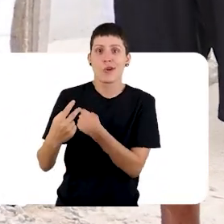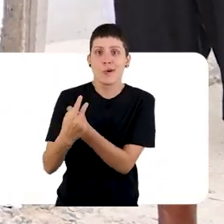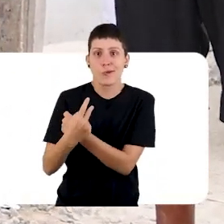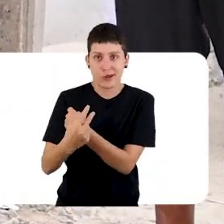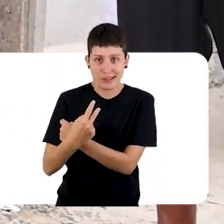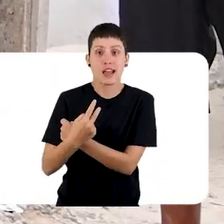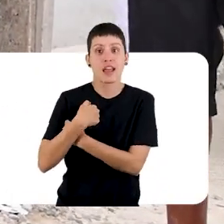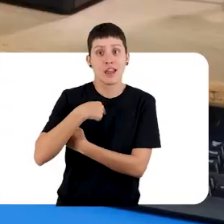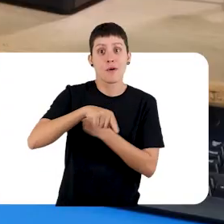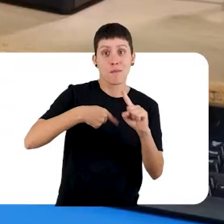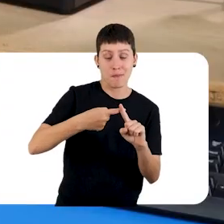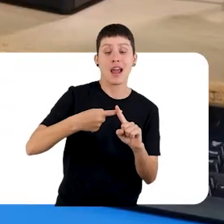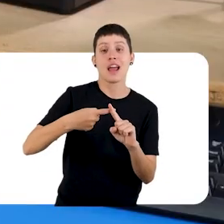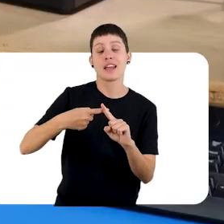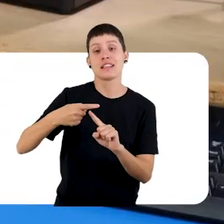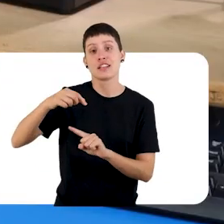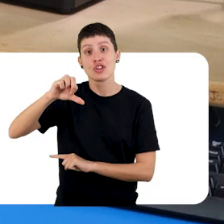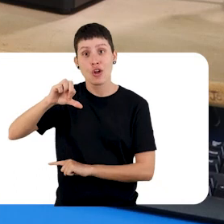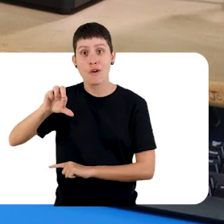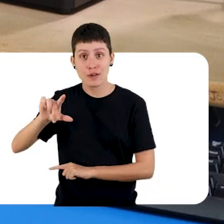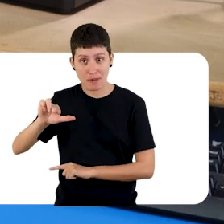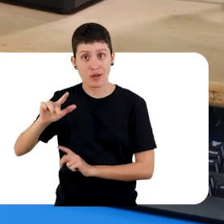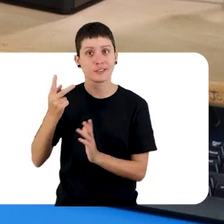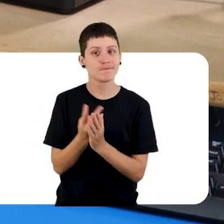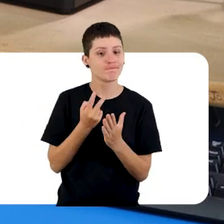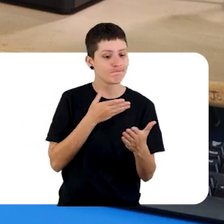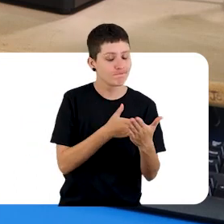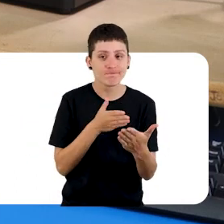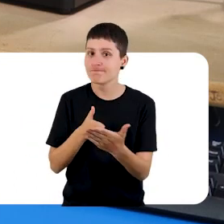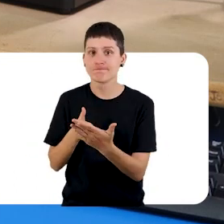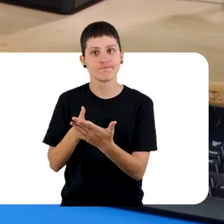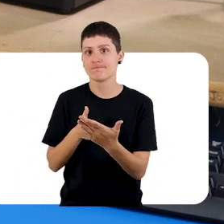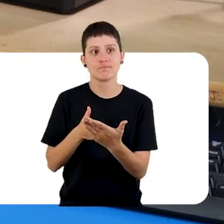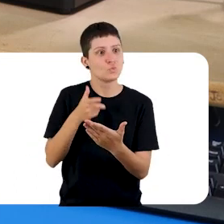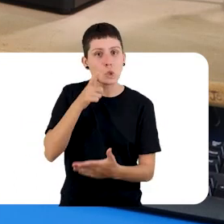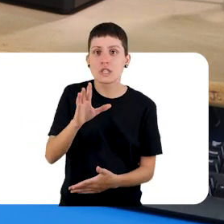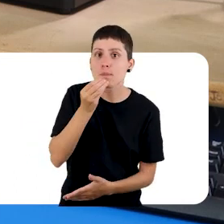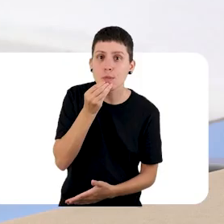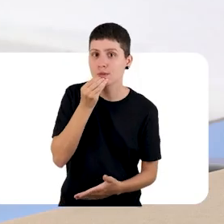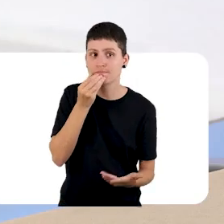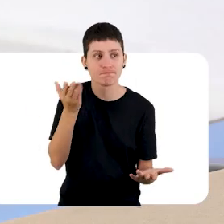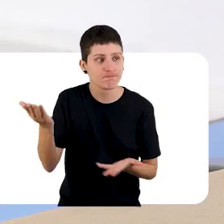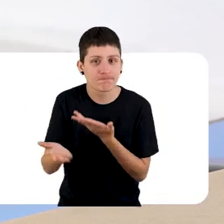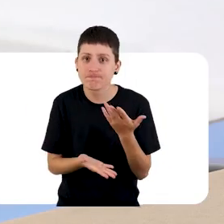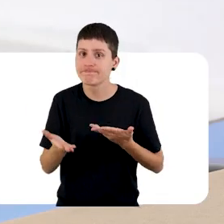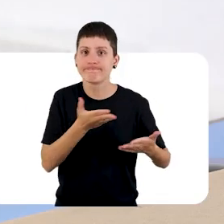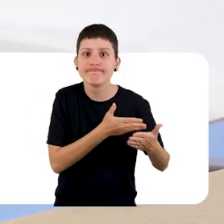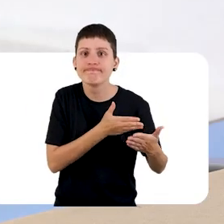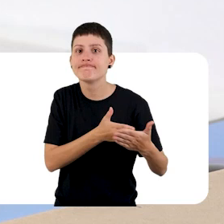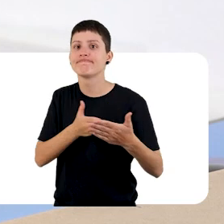cuidar desses 10 filhos. Eu tive sempre uma dificuldade de ter acesso a oportunidades, né?